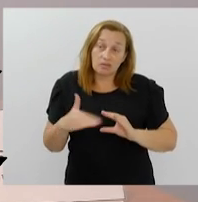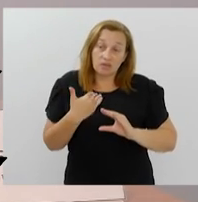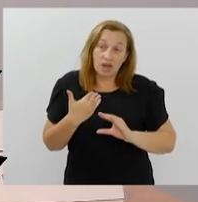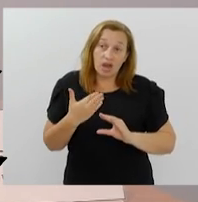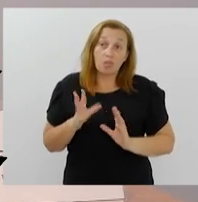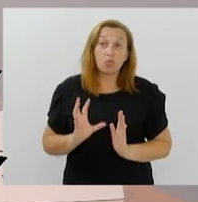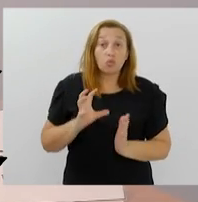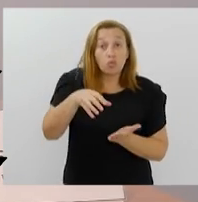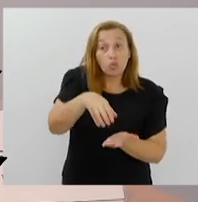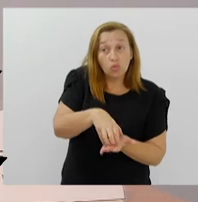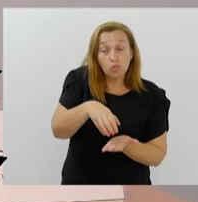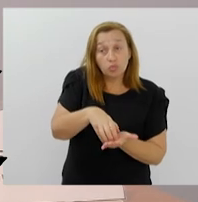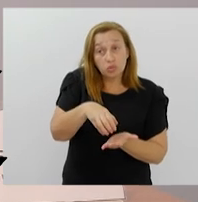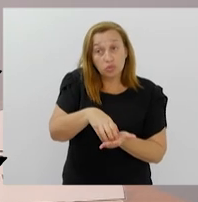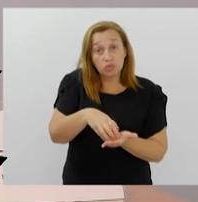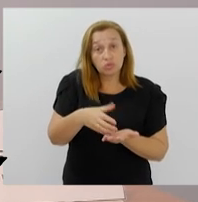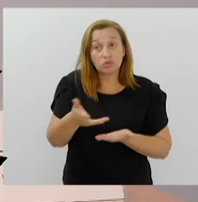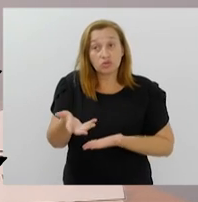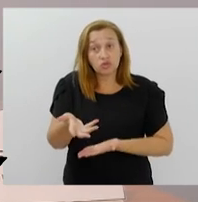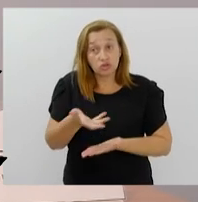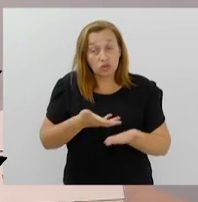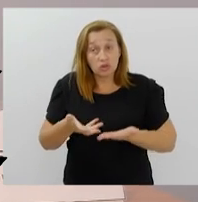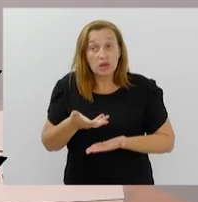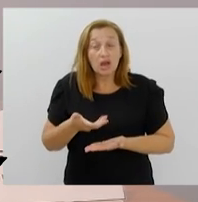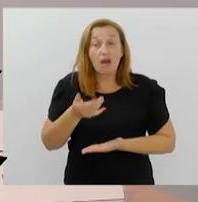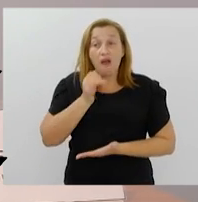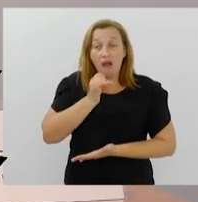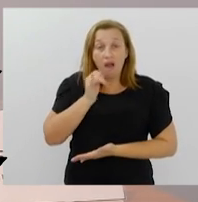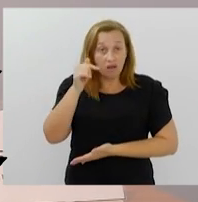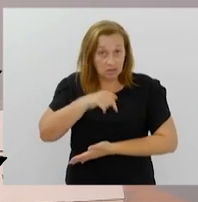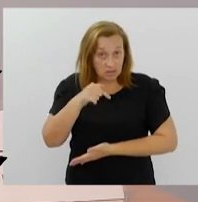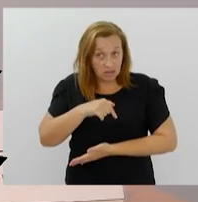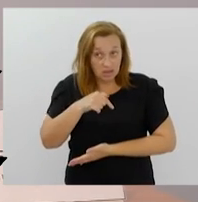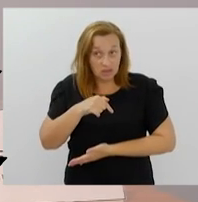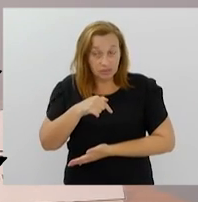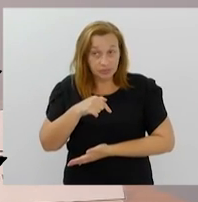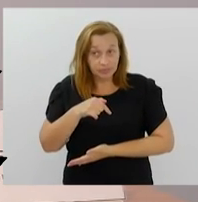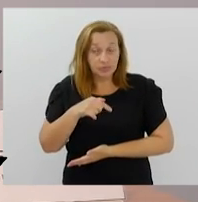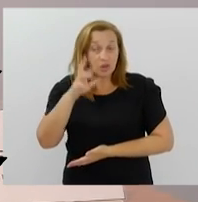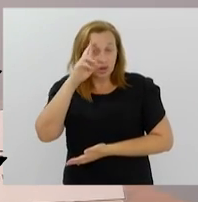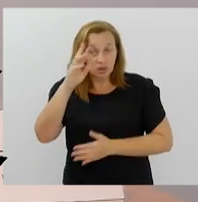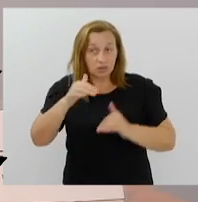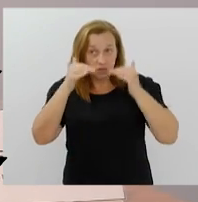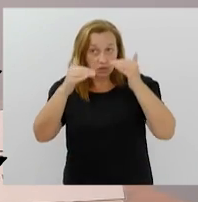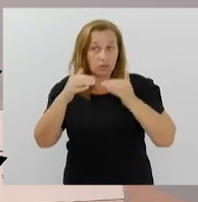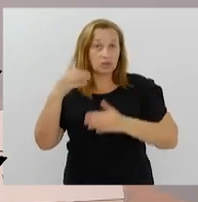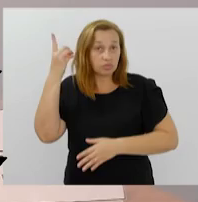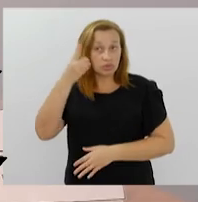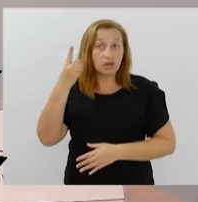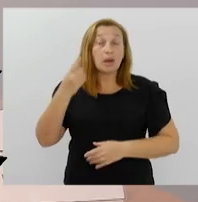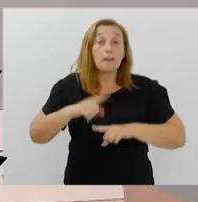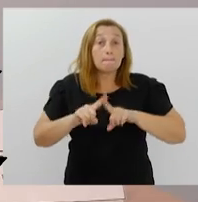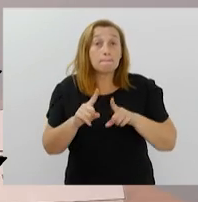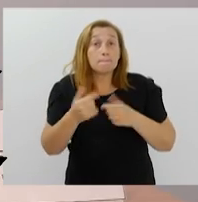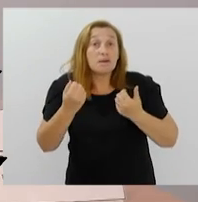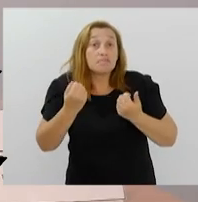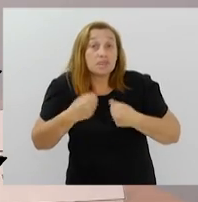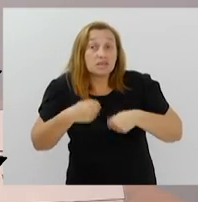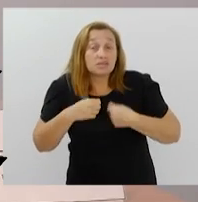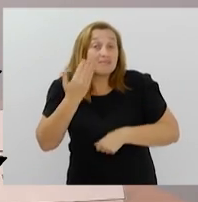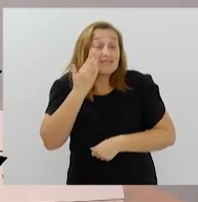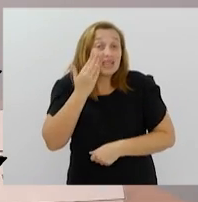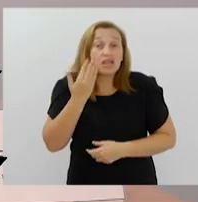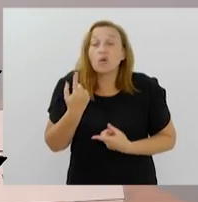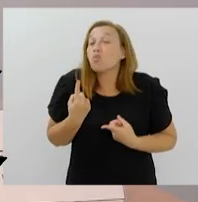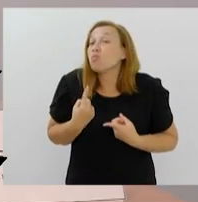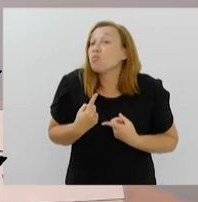porque assim há relatos aqui há relatos aqui vossa excelência mas eu a gente precisa entender o a